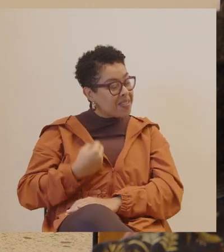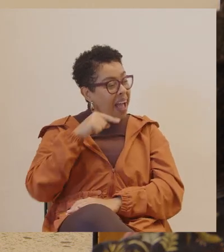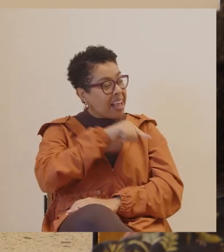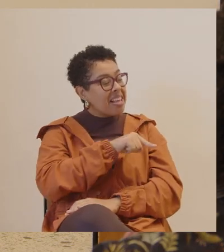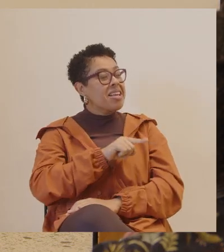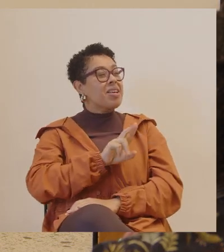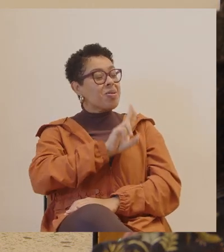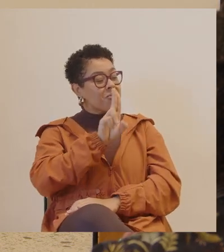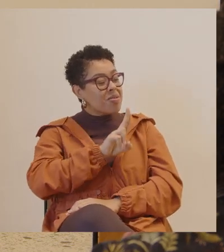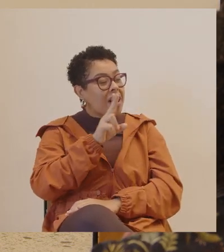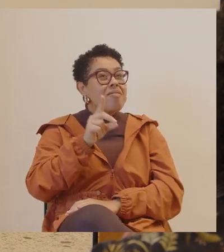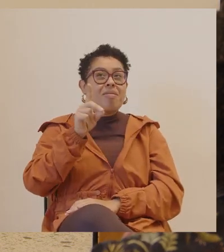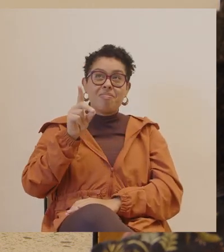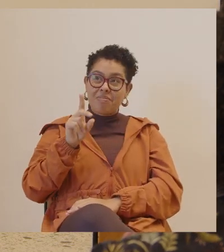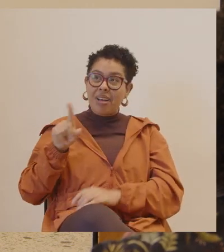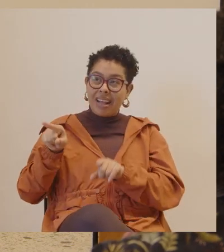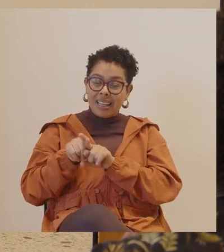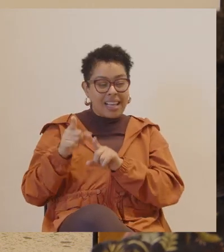que